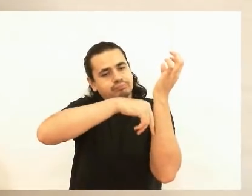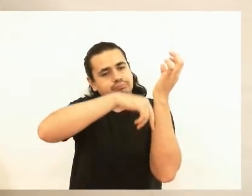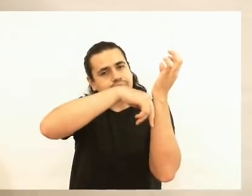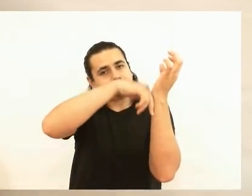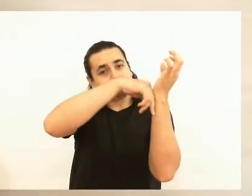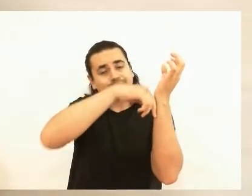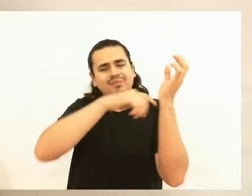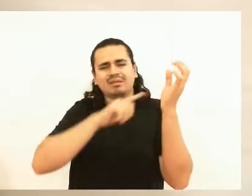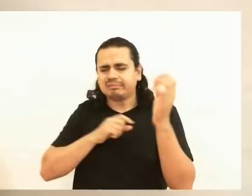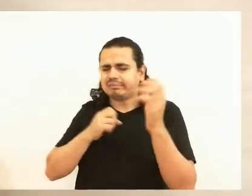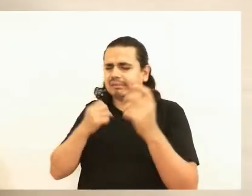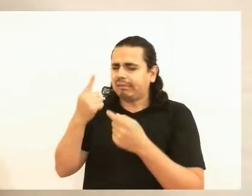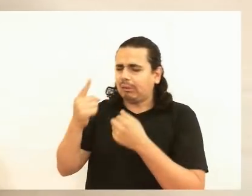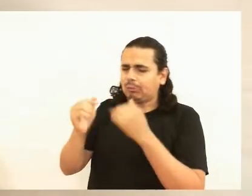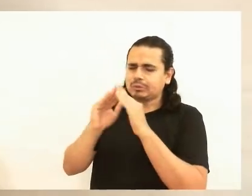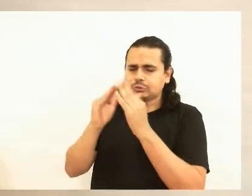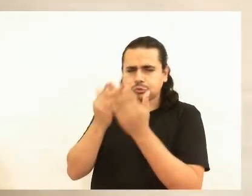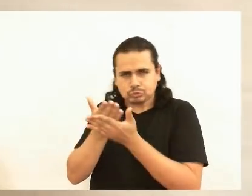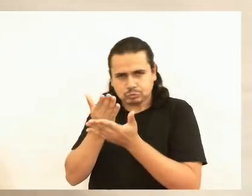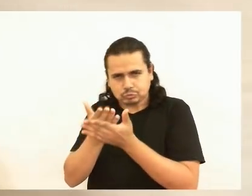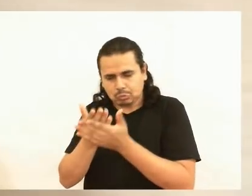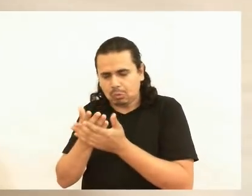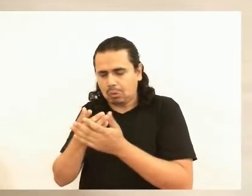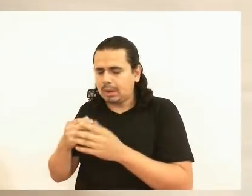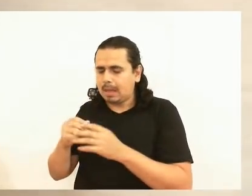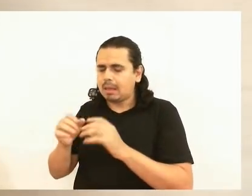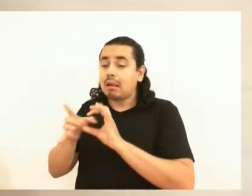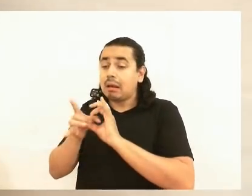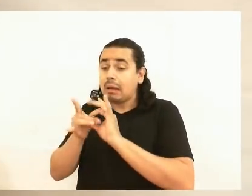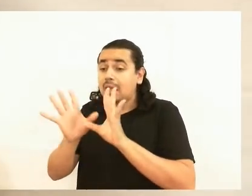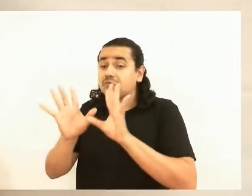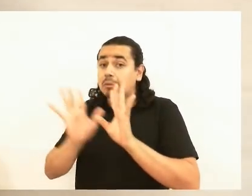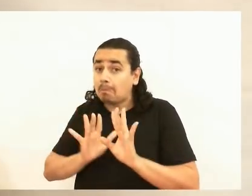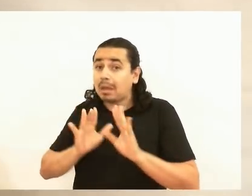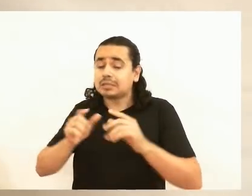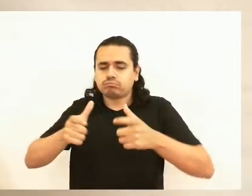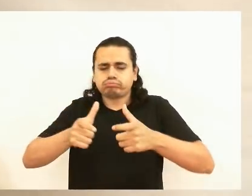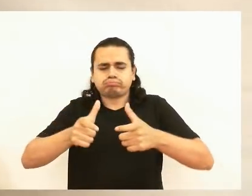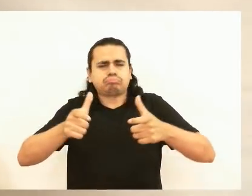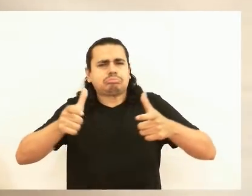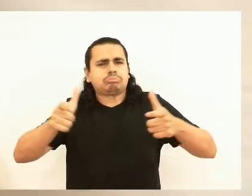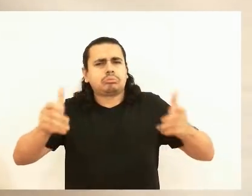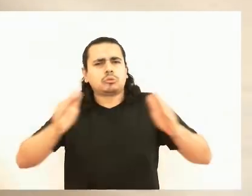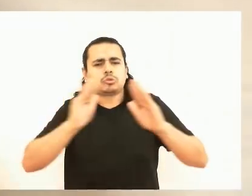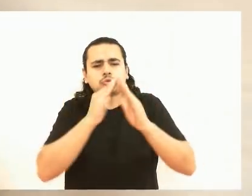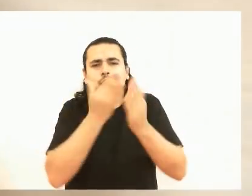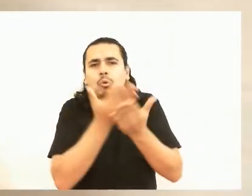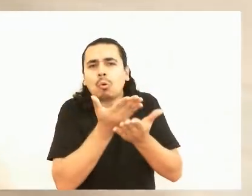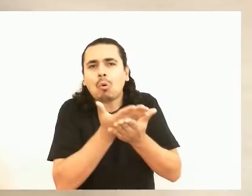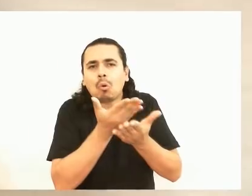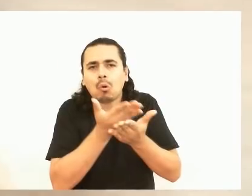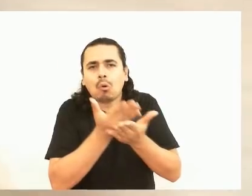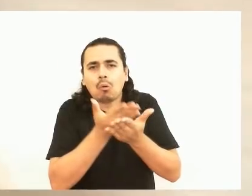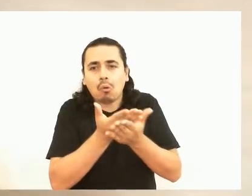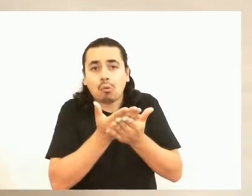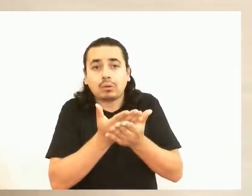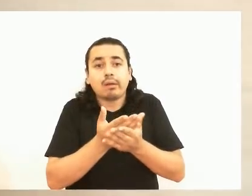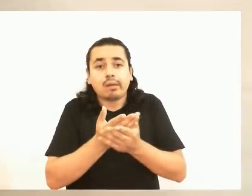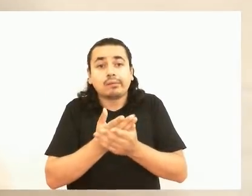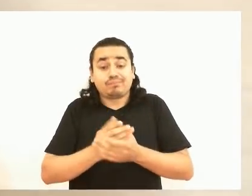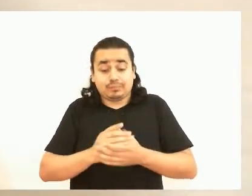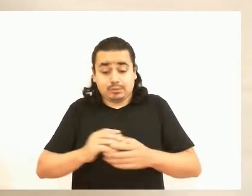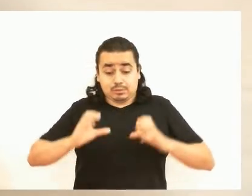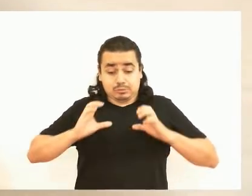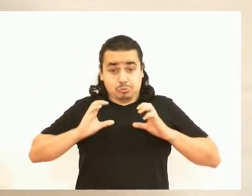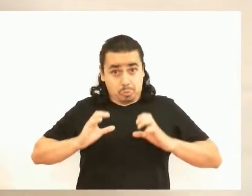pode tirar o sapato pode pisar na terra pode tudo isso mas eu vejo que a grande maioria das escolas pela disciplina